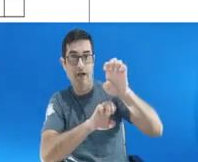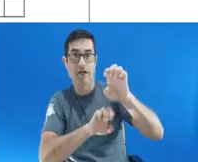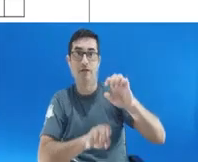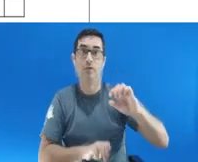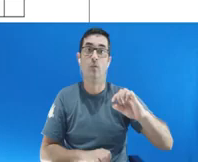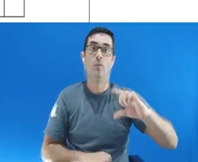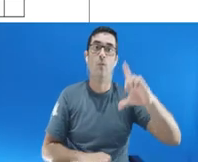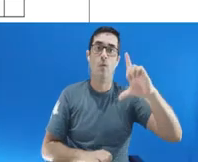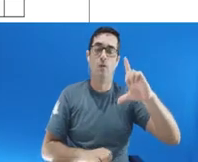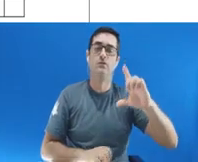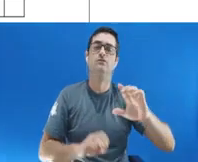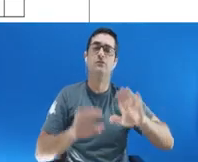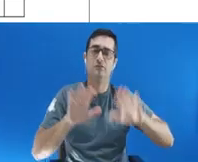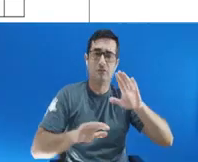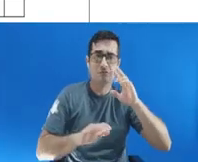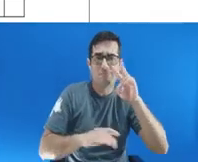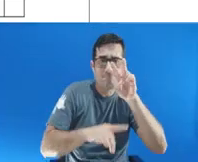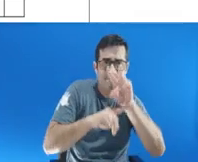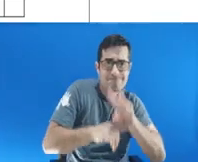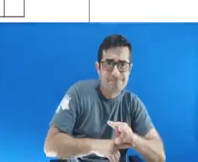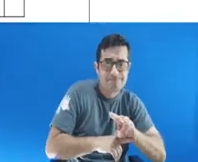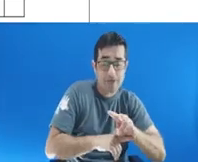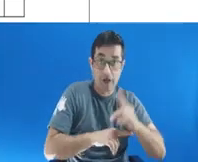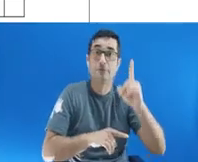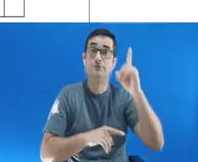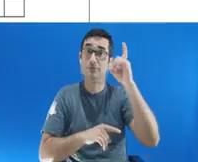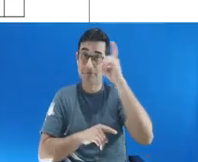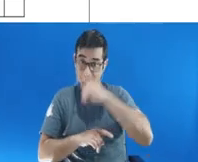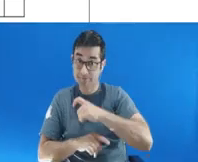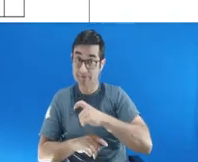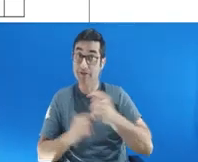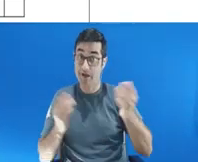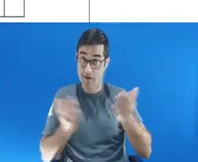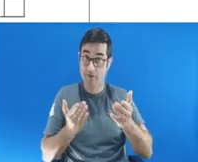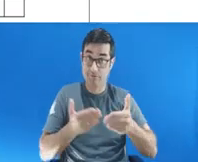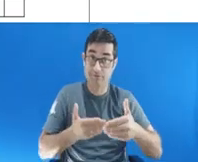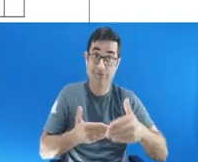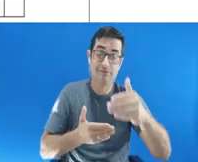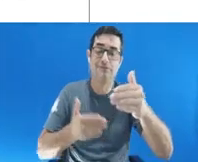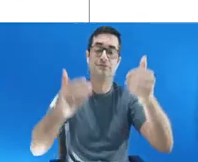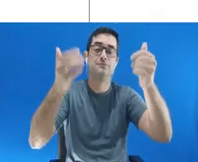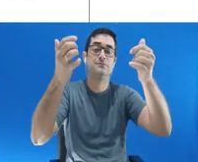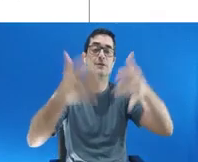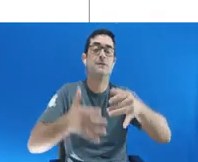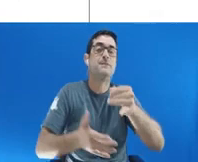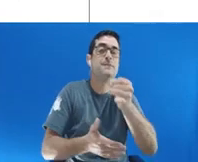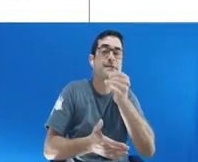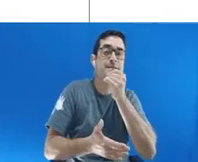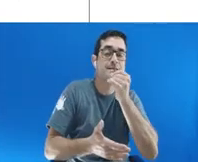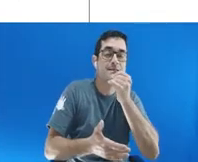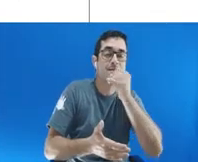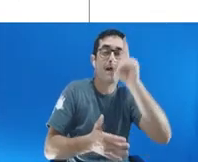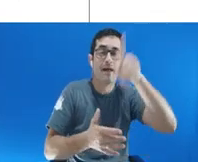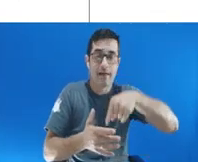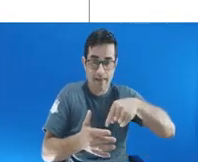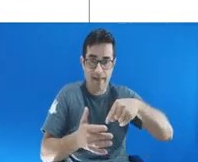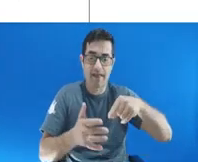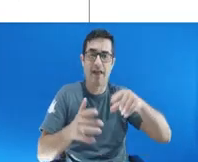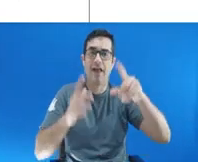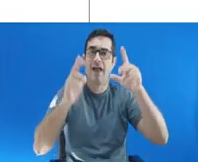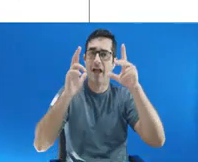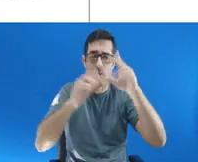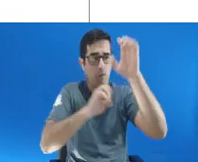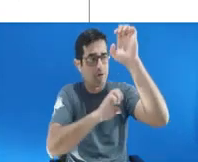gente fez neste caso aqui. Porque neste caso eu estou falando de elementos que têm a mesma blindagem, ou seja, eu não